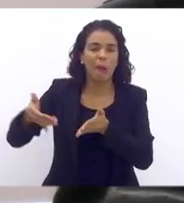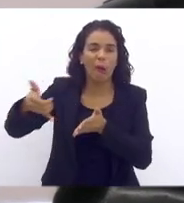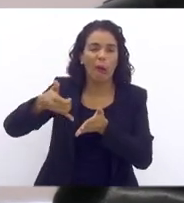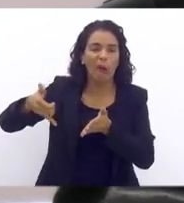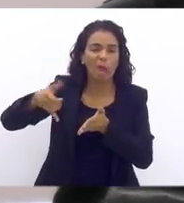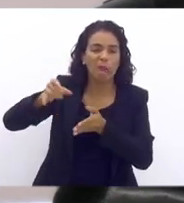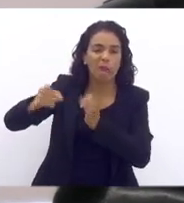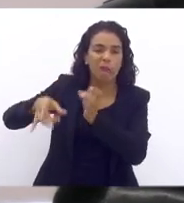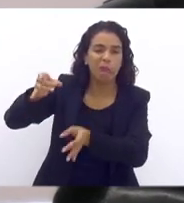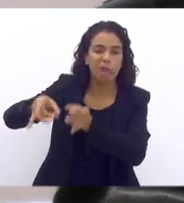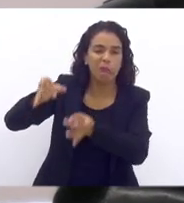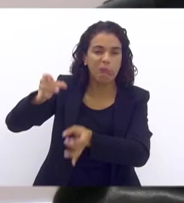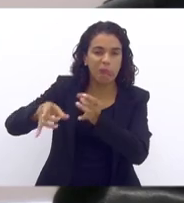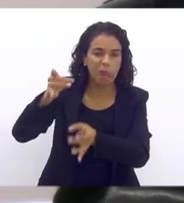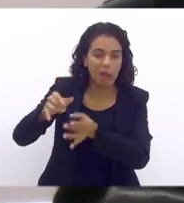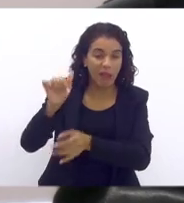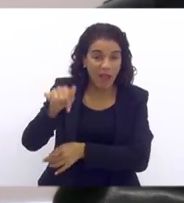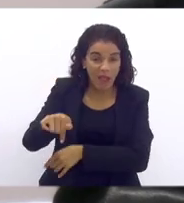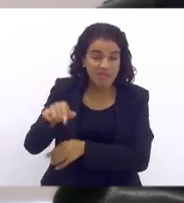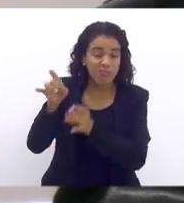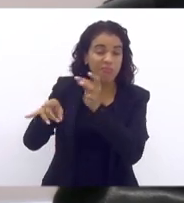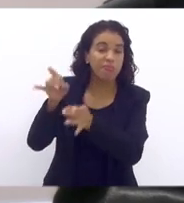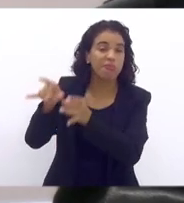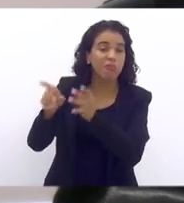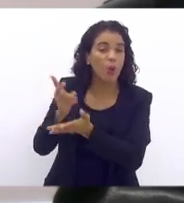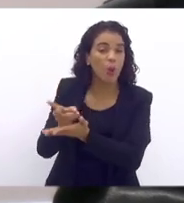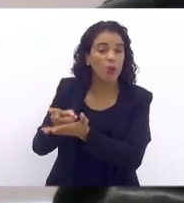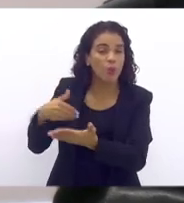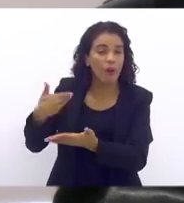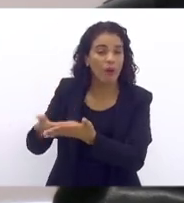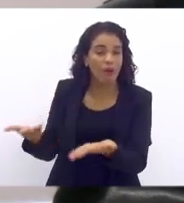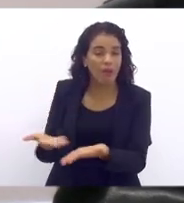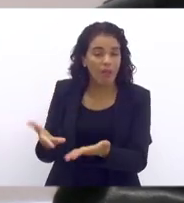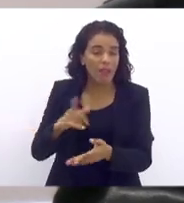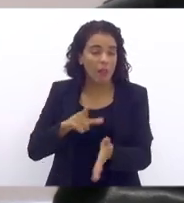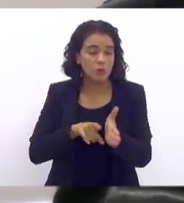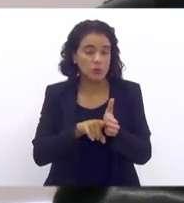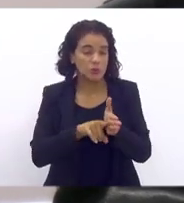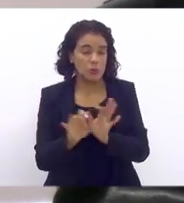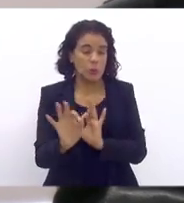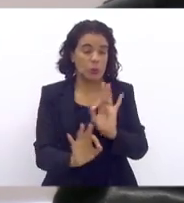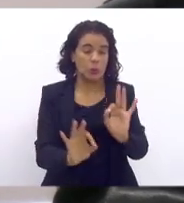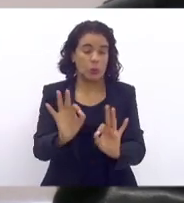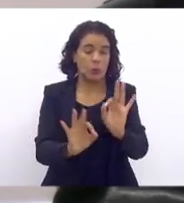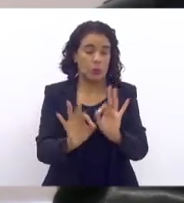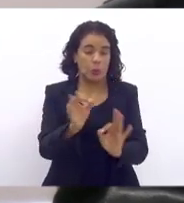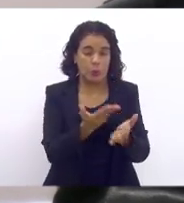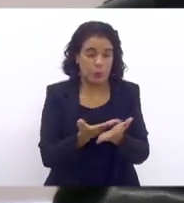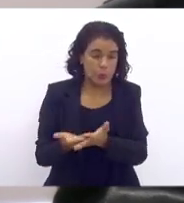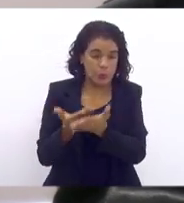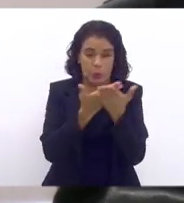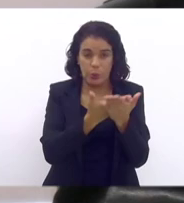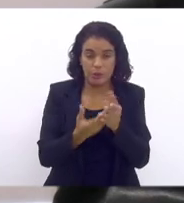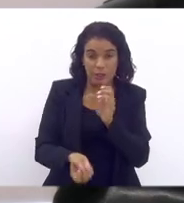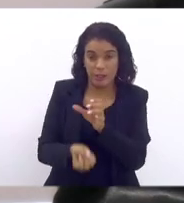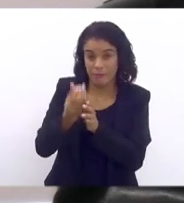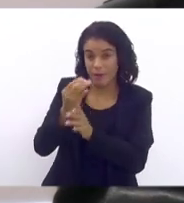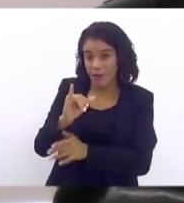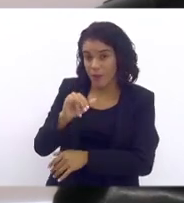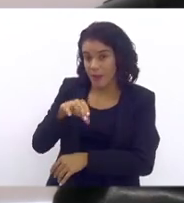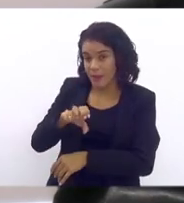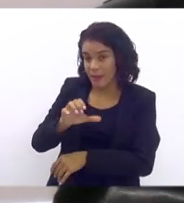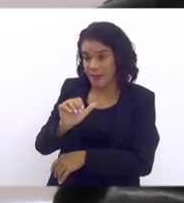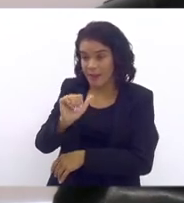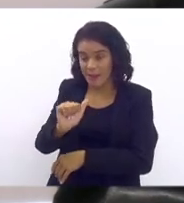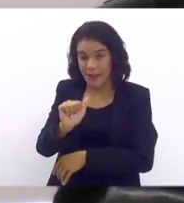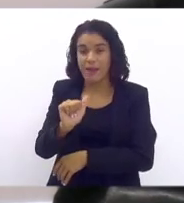óleo essas estão lá largadas comove Esse estudo todo preparatório que deu origem ao iné dizer que